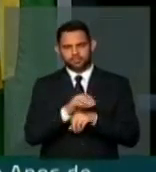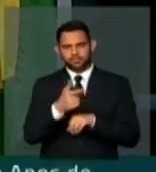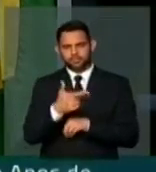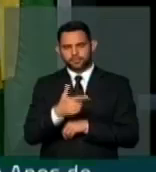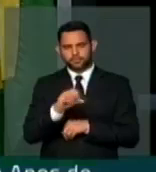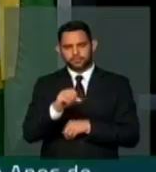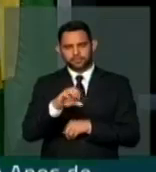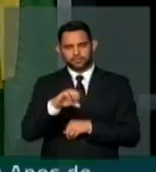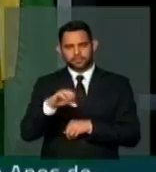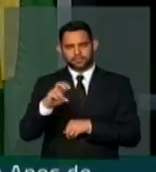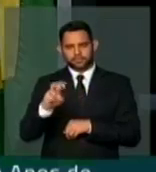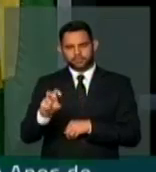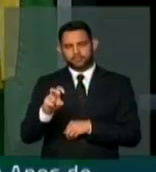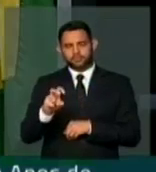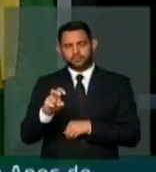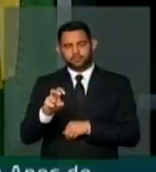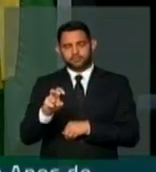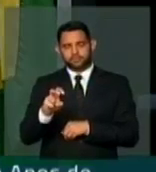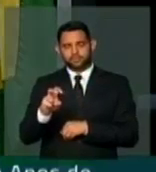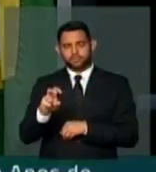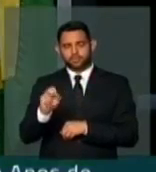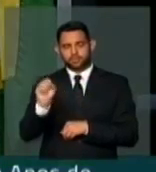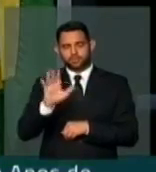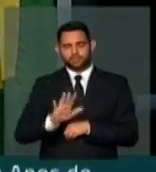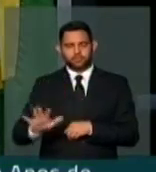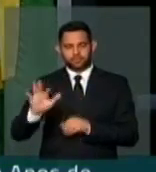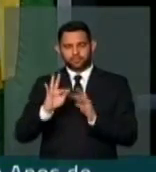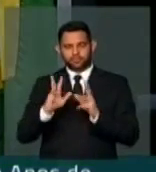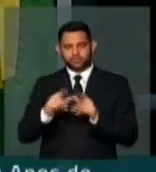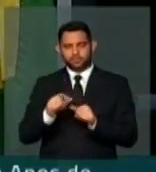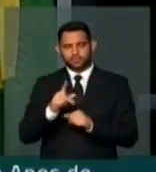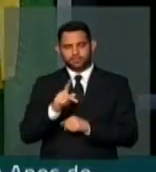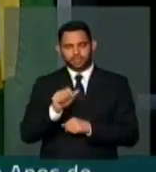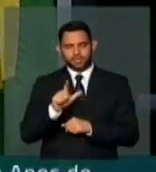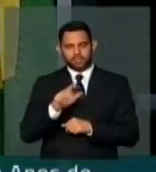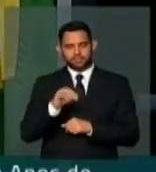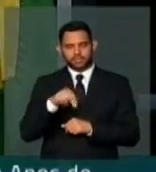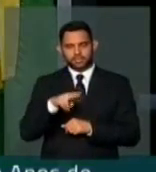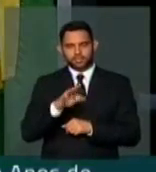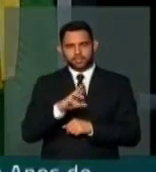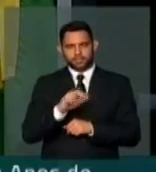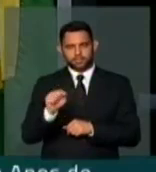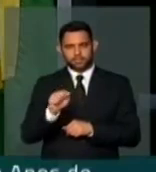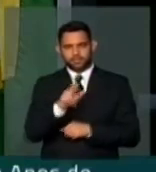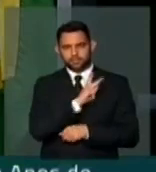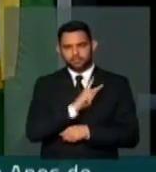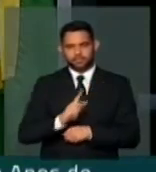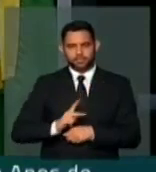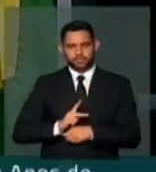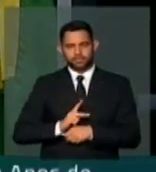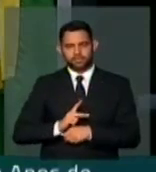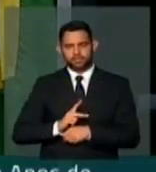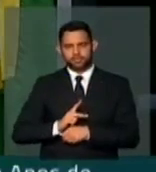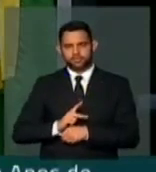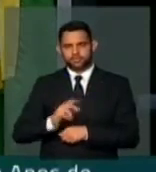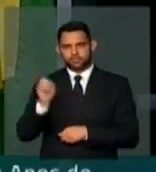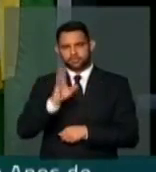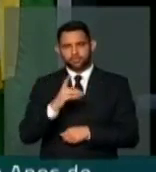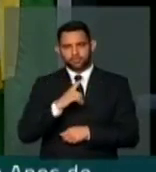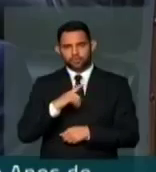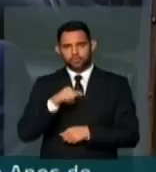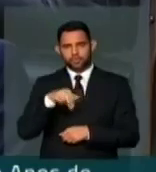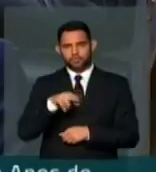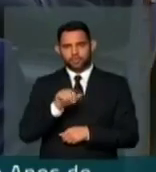20 de 1995. A Europa toda é parlamentarista, com um presidente da república ou com